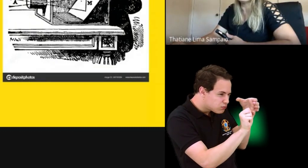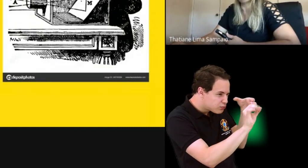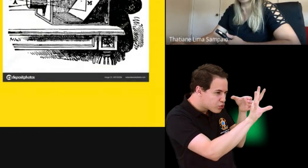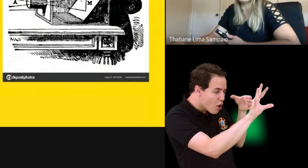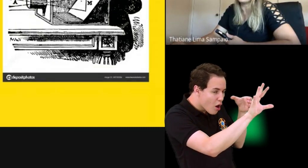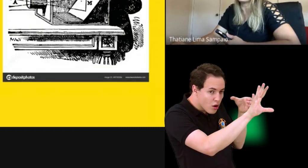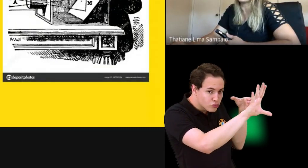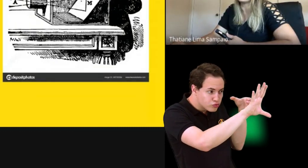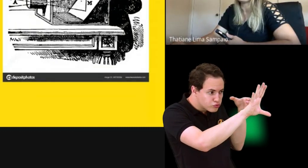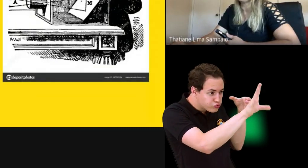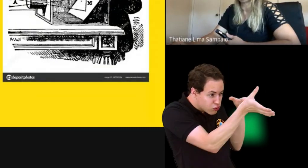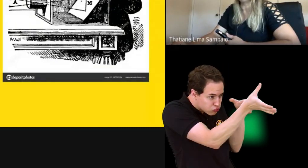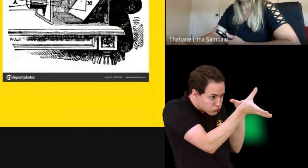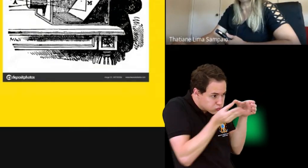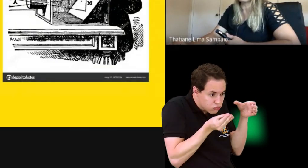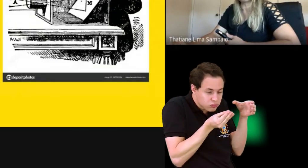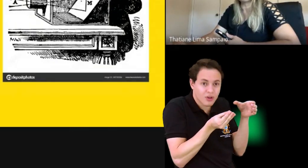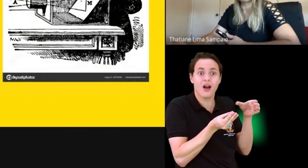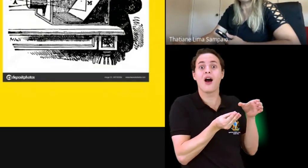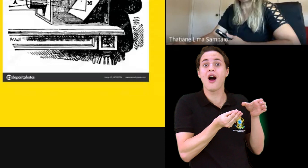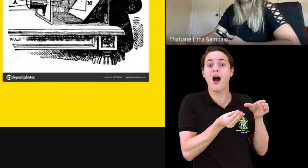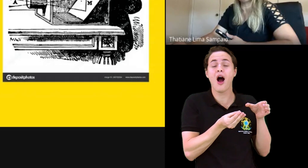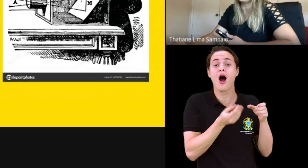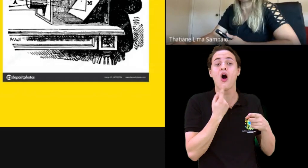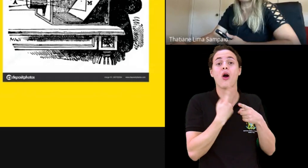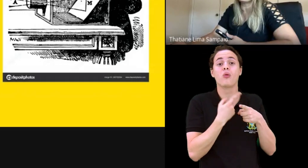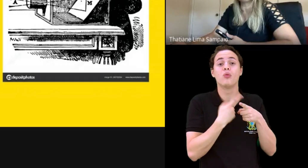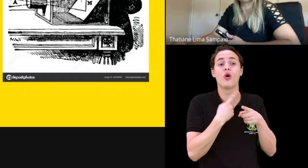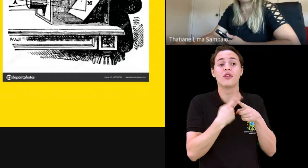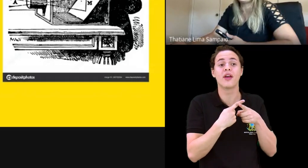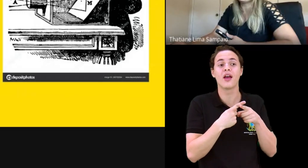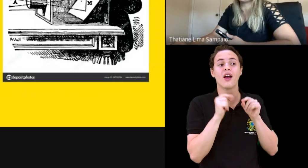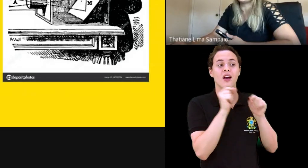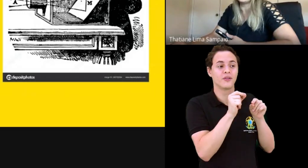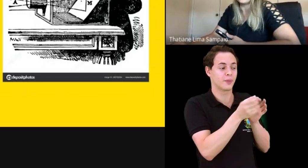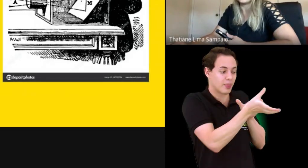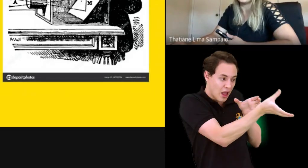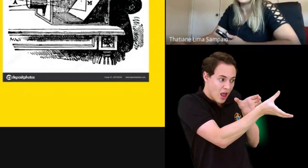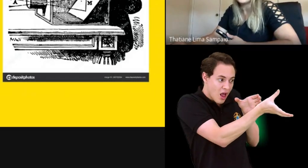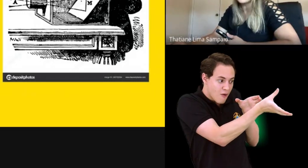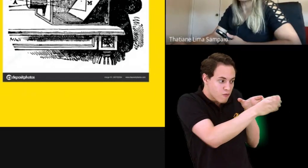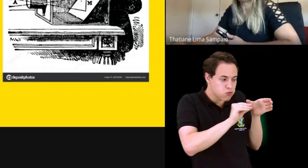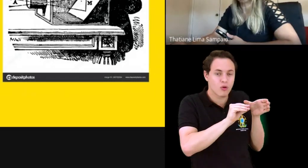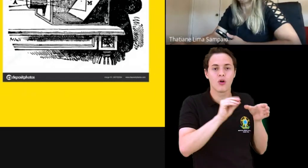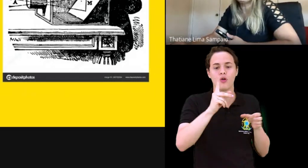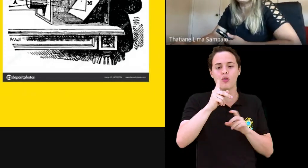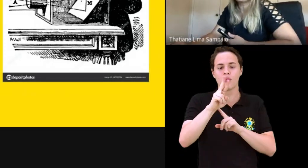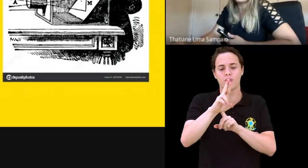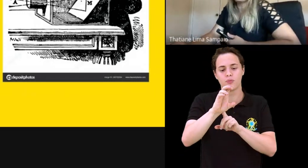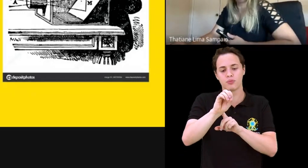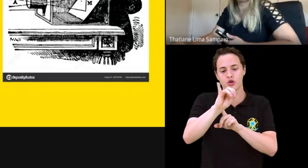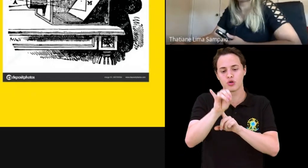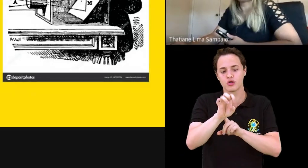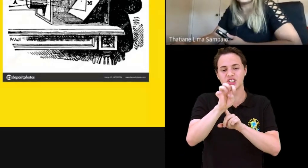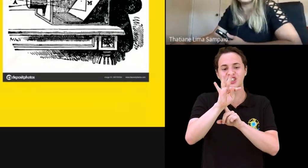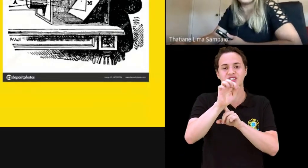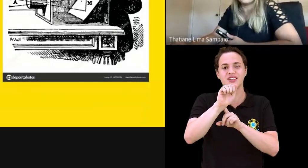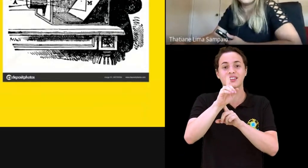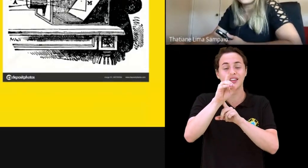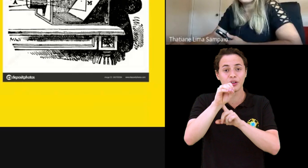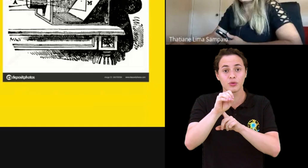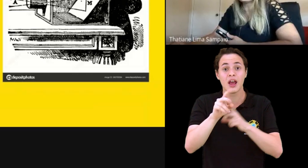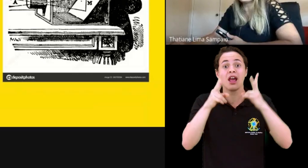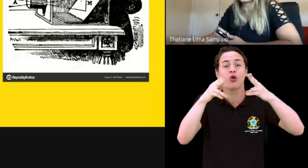forma inversa. Então, é porque esse objeto ele é projetado. Assim também ocorre no nosso